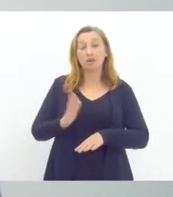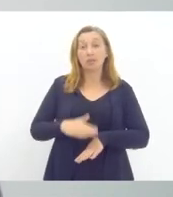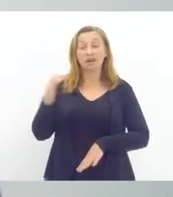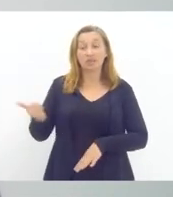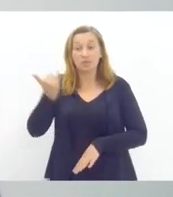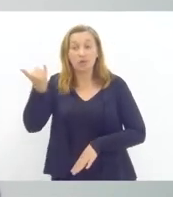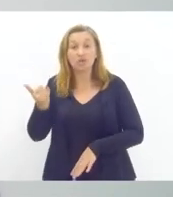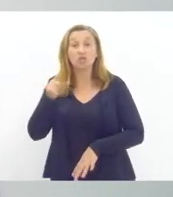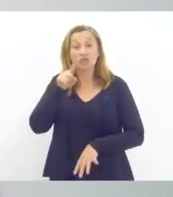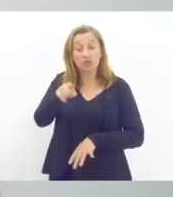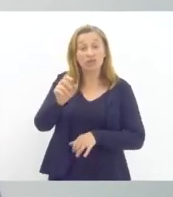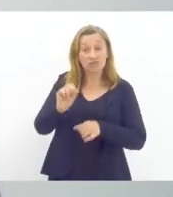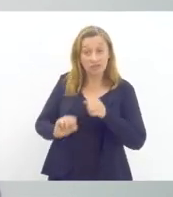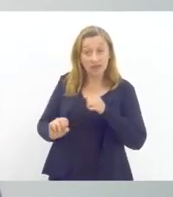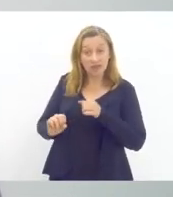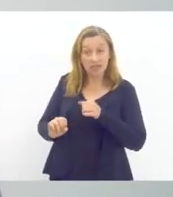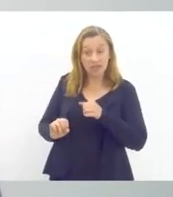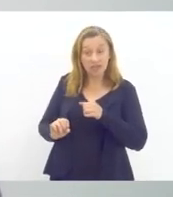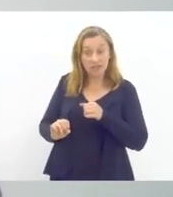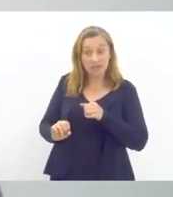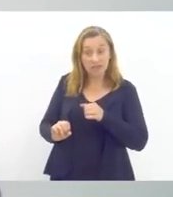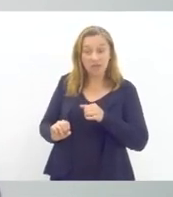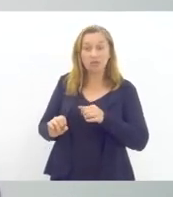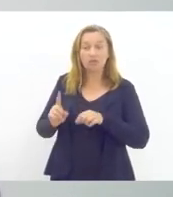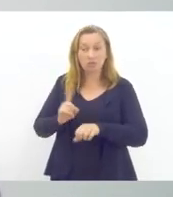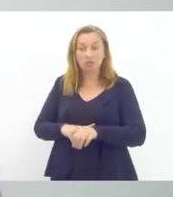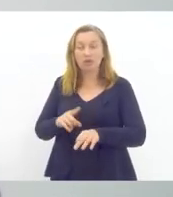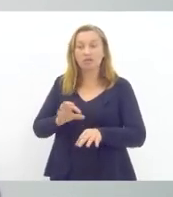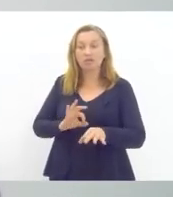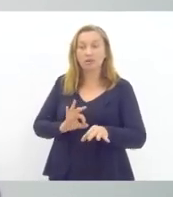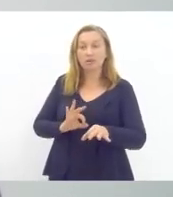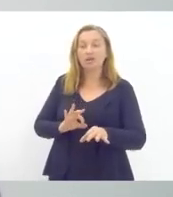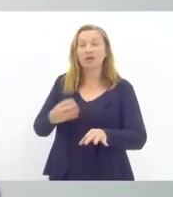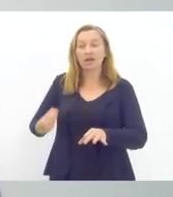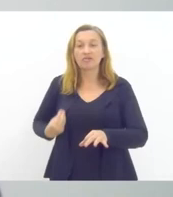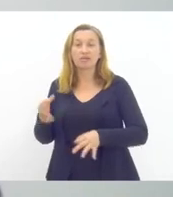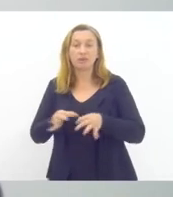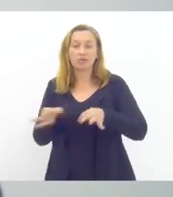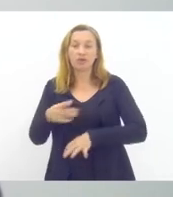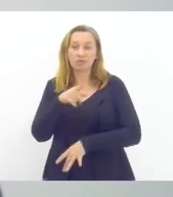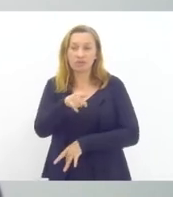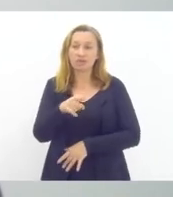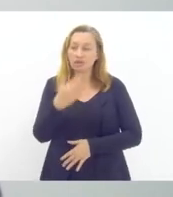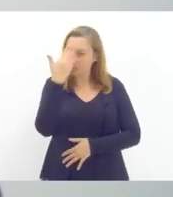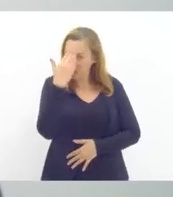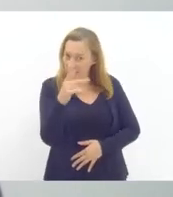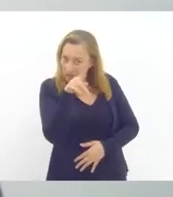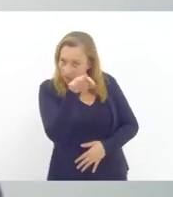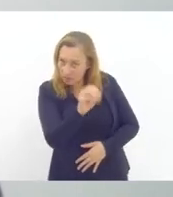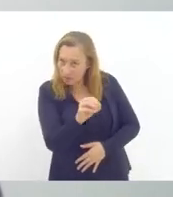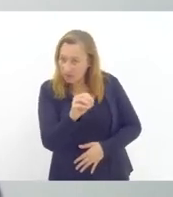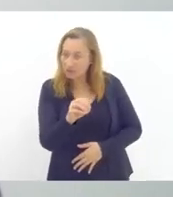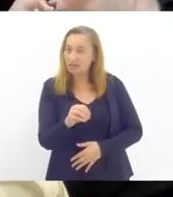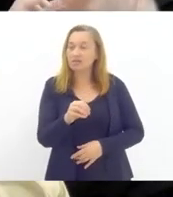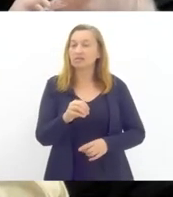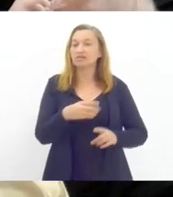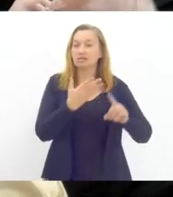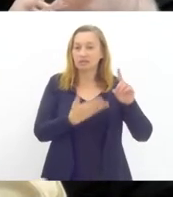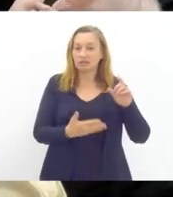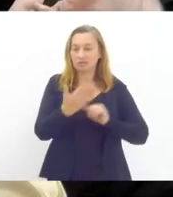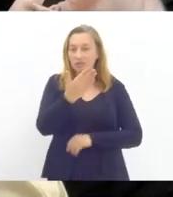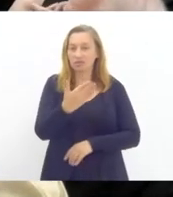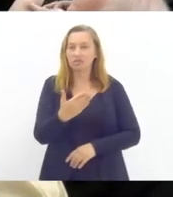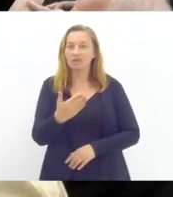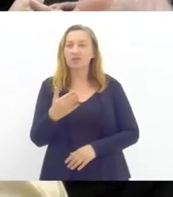é o que você faz com que a vida fez com você tá muito obrigado tá Paula do cerimonial você tem a melhor coisa